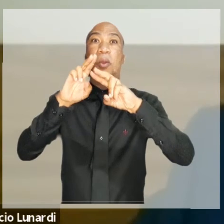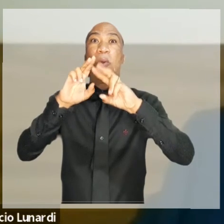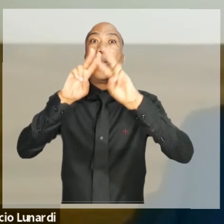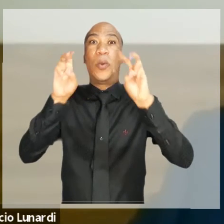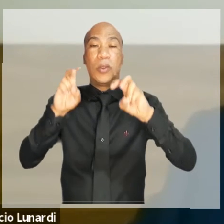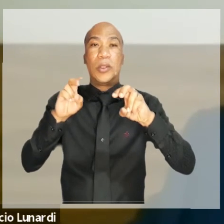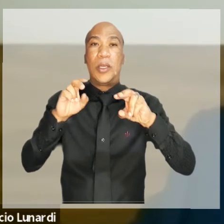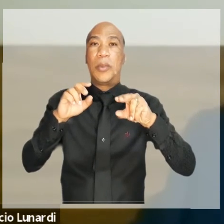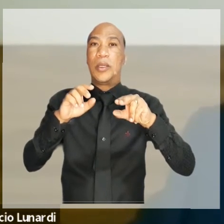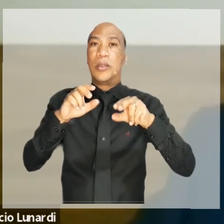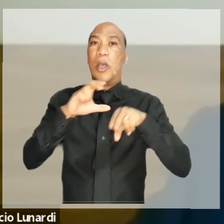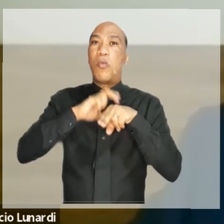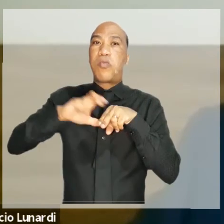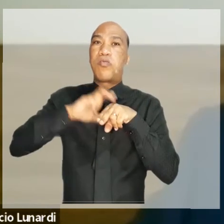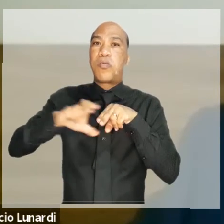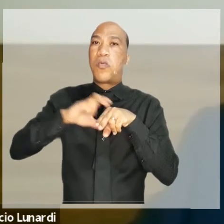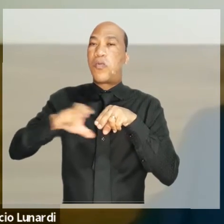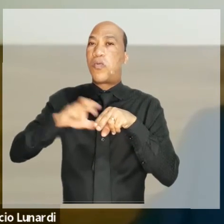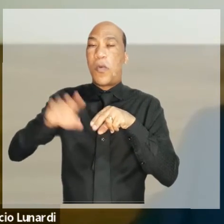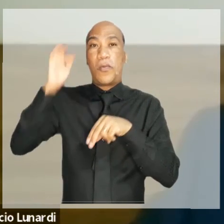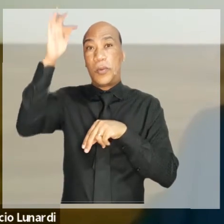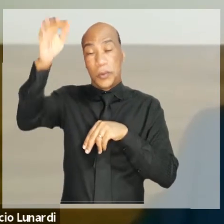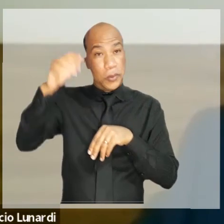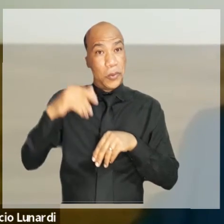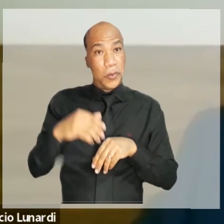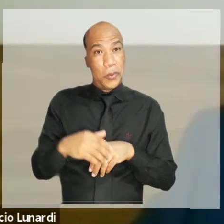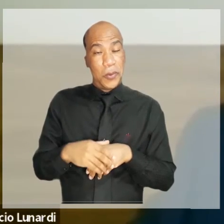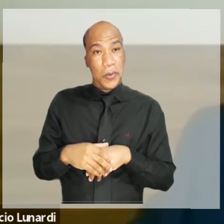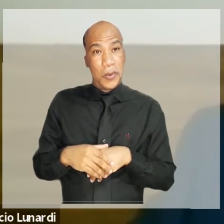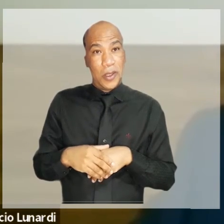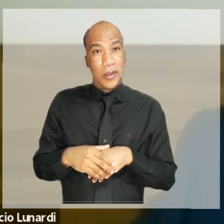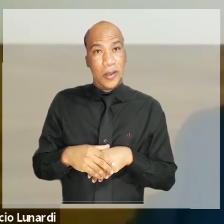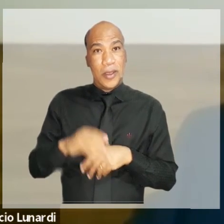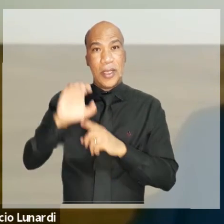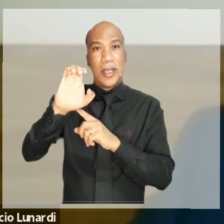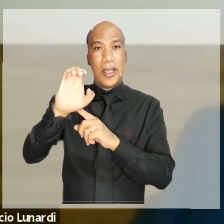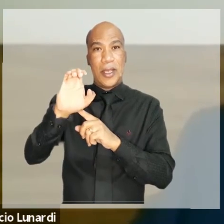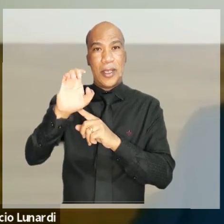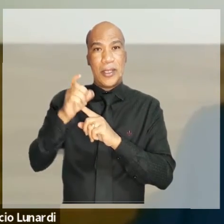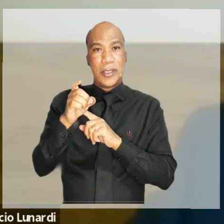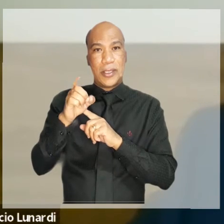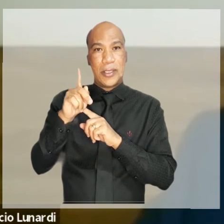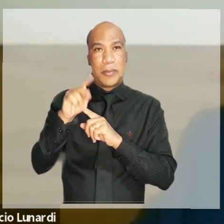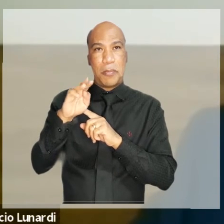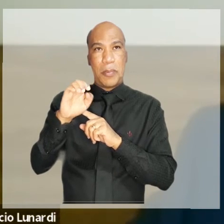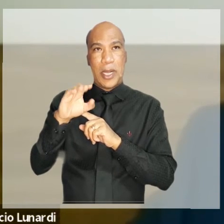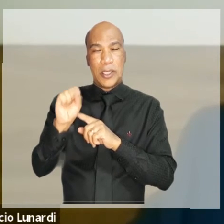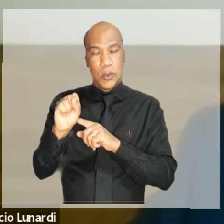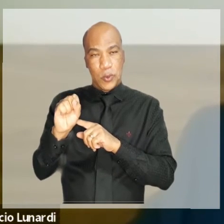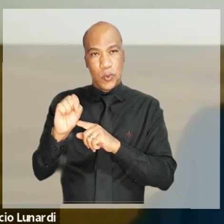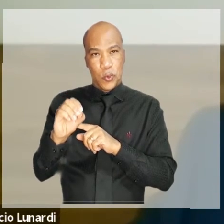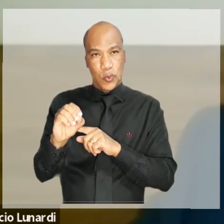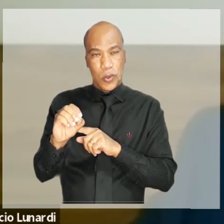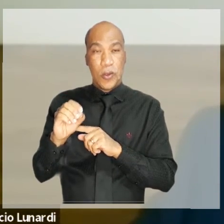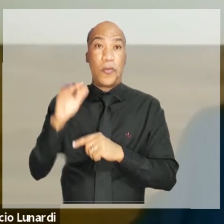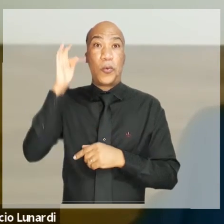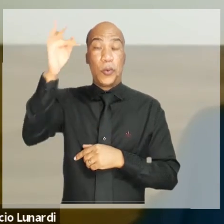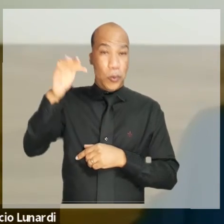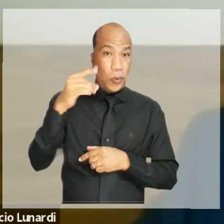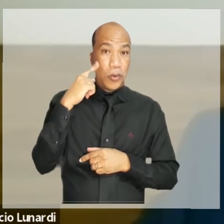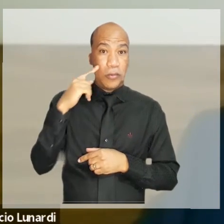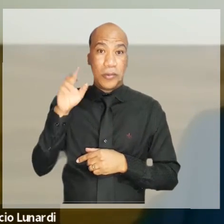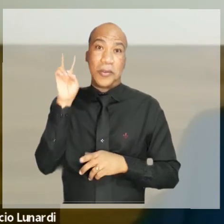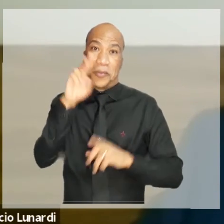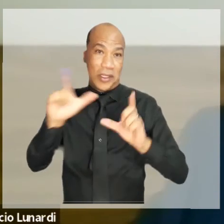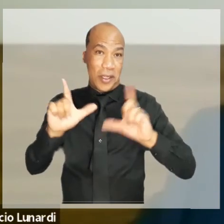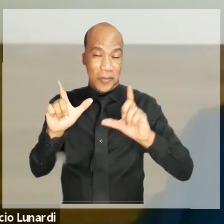o nosso segundo seminário? Né, a nossa previsão é para o maio do ano que vem, então a gente fica muito feliz e honrado, né, e eu acho que a gente